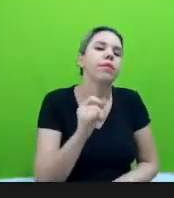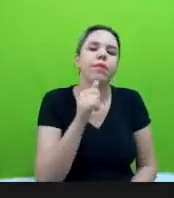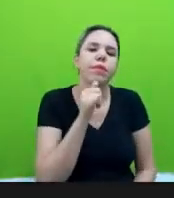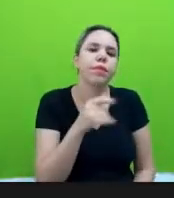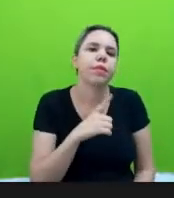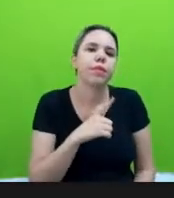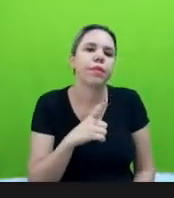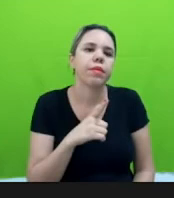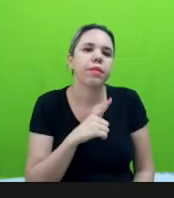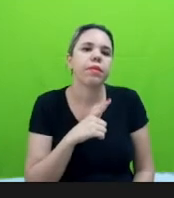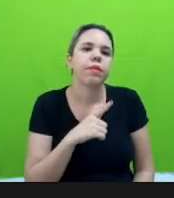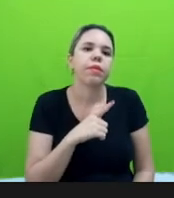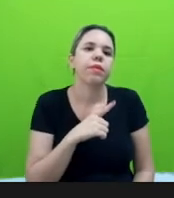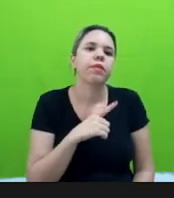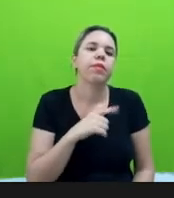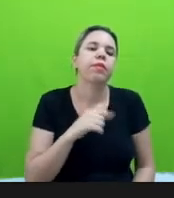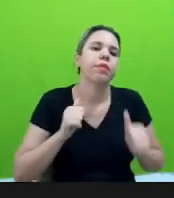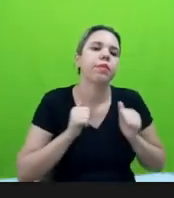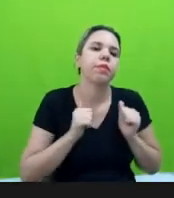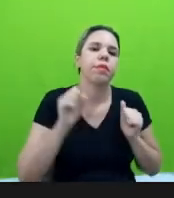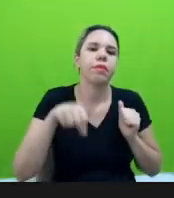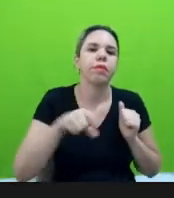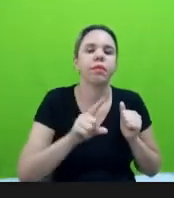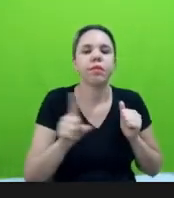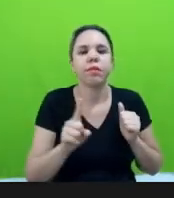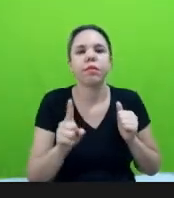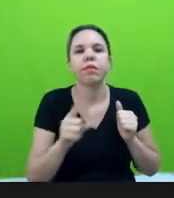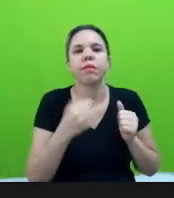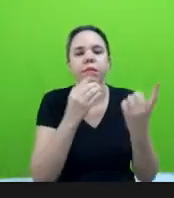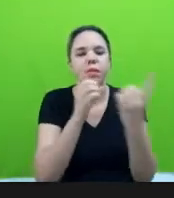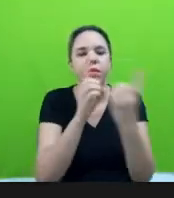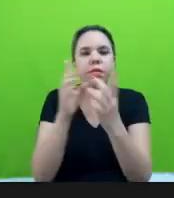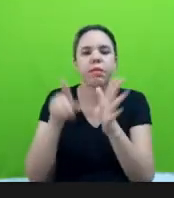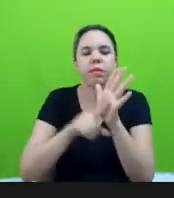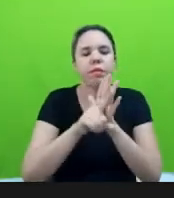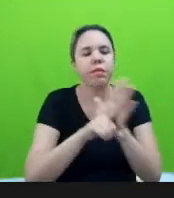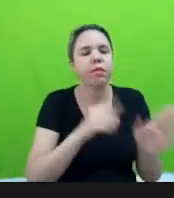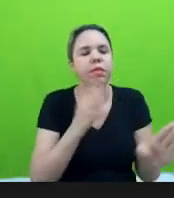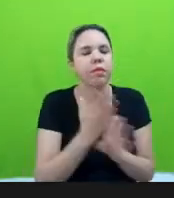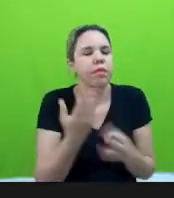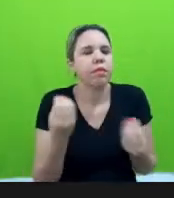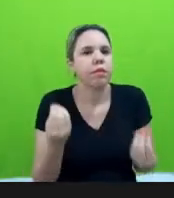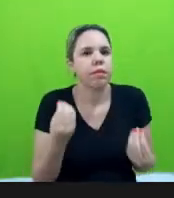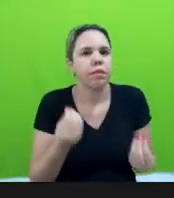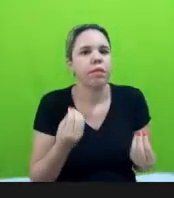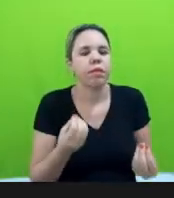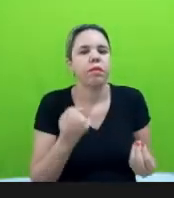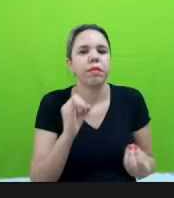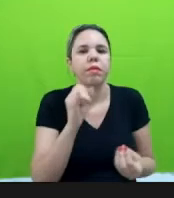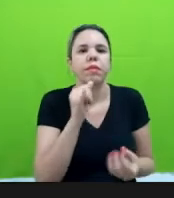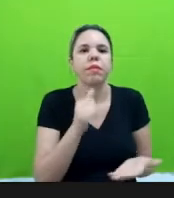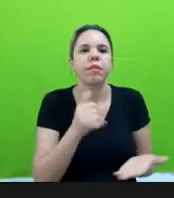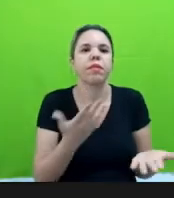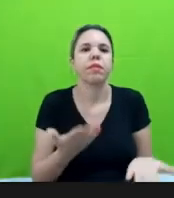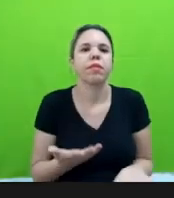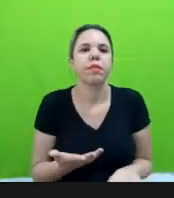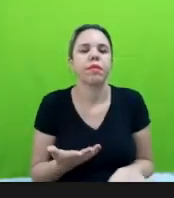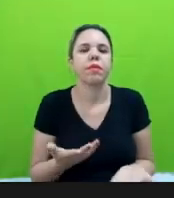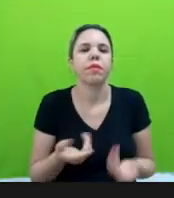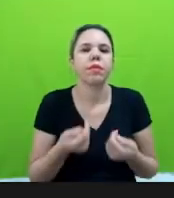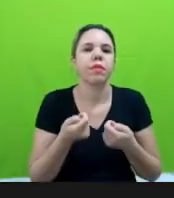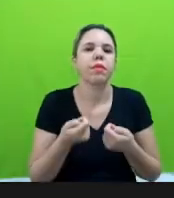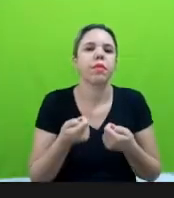unidade pacificadora funcionou, não funcionou a partir de dados, se pagar algum tipo de